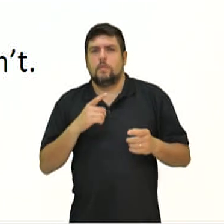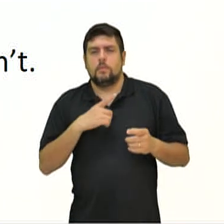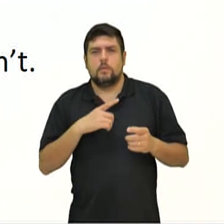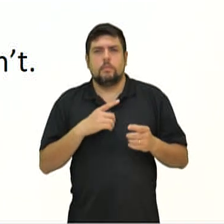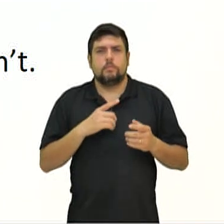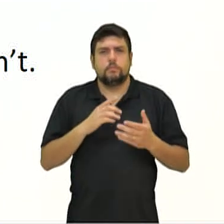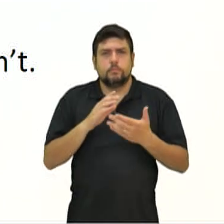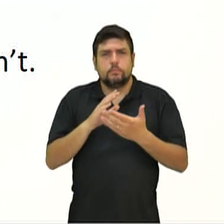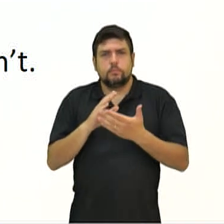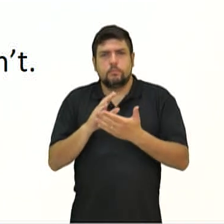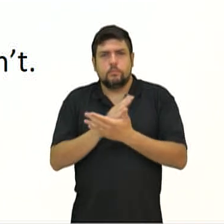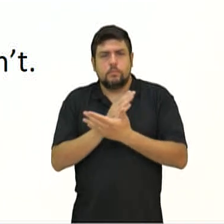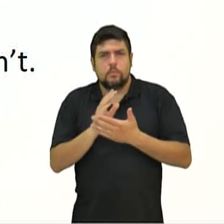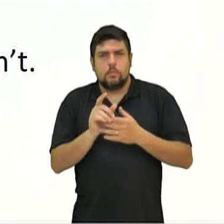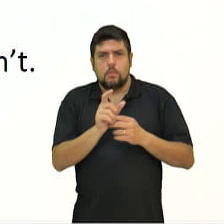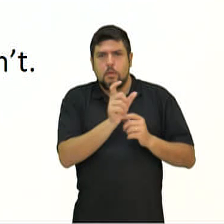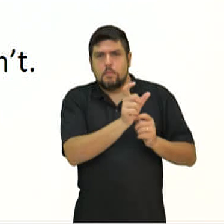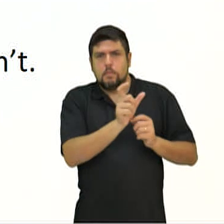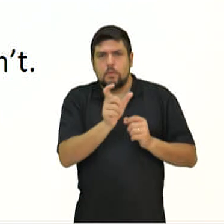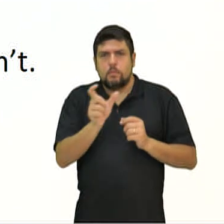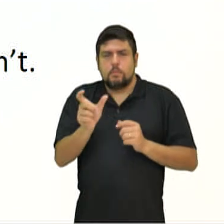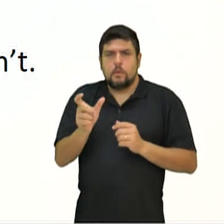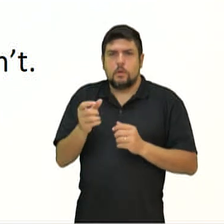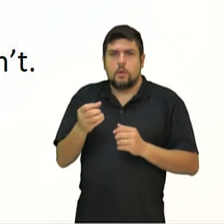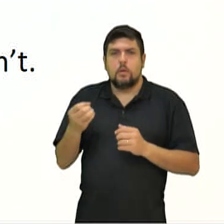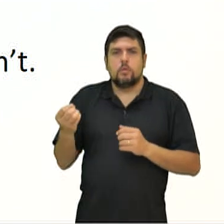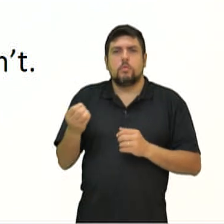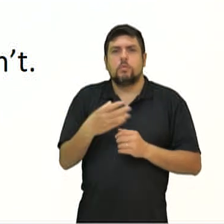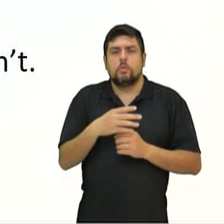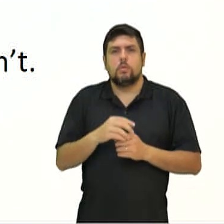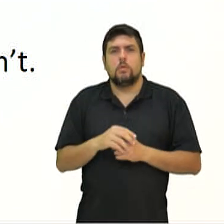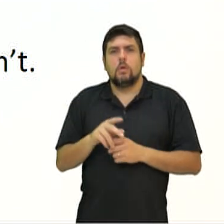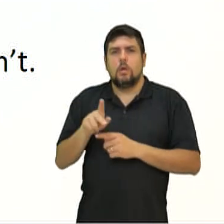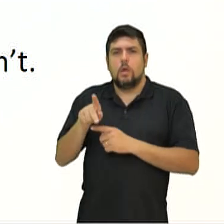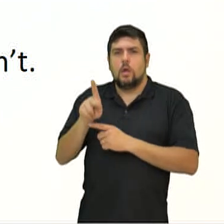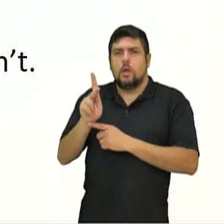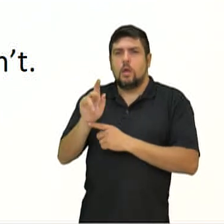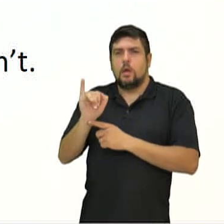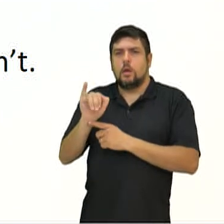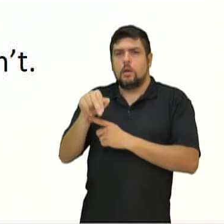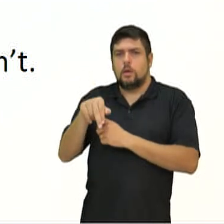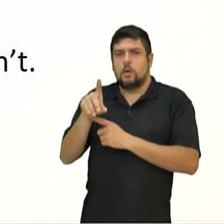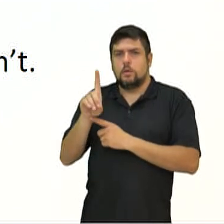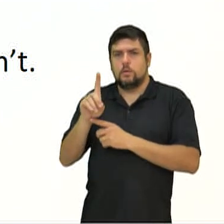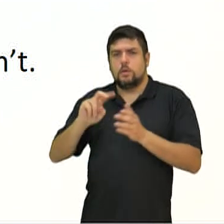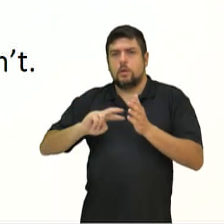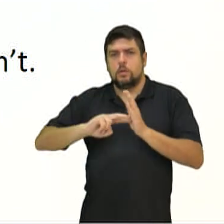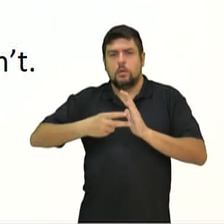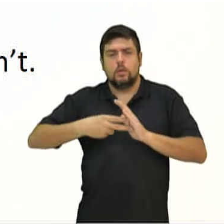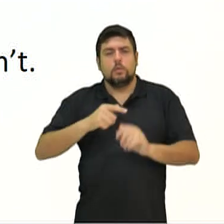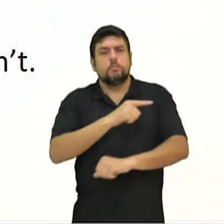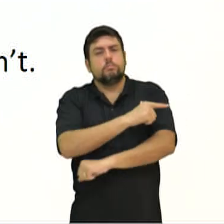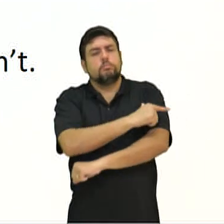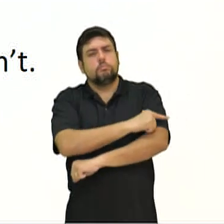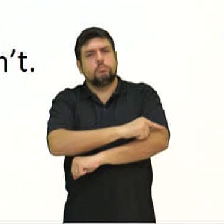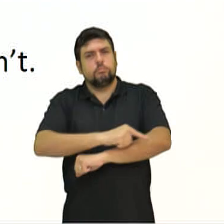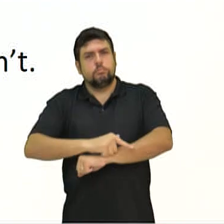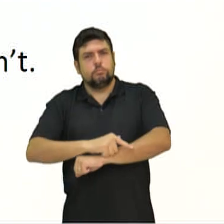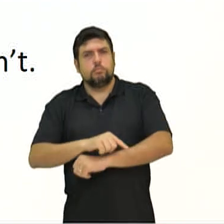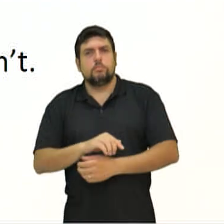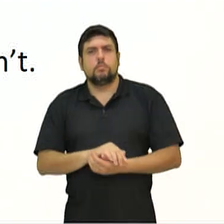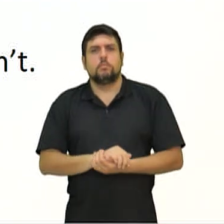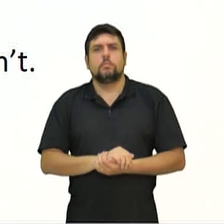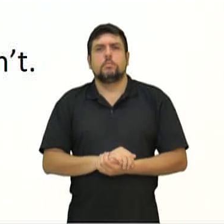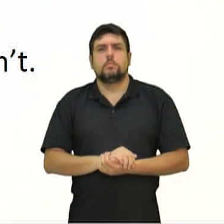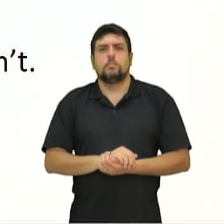e que talvez vocês não saibam, seria o kind, que significa gentil, né? Deixa eu ver mais o que. Todas as